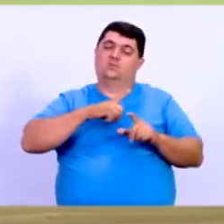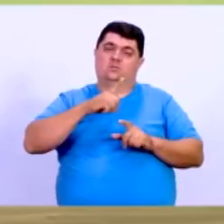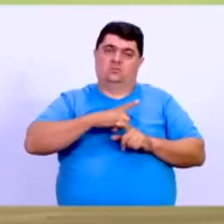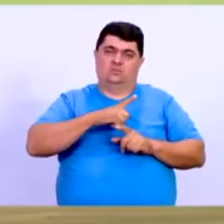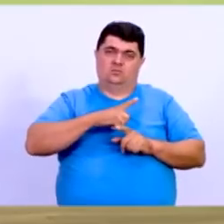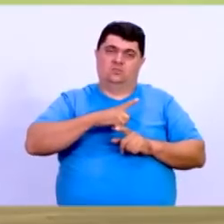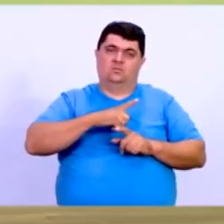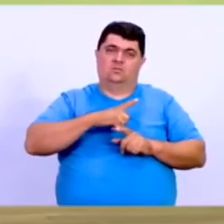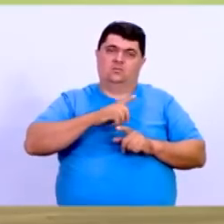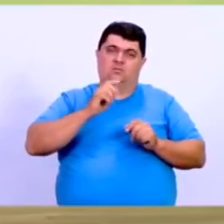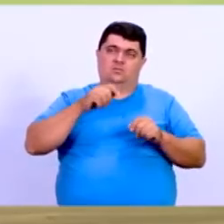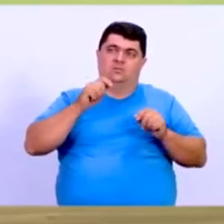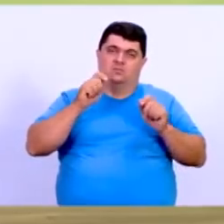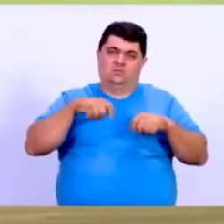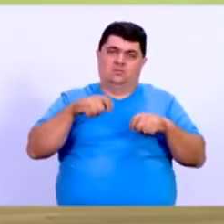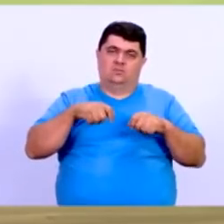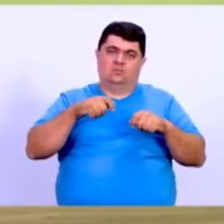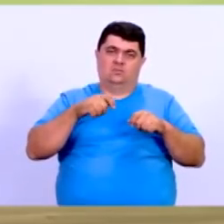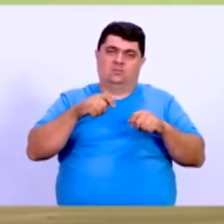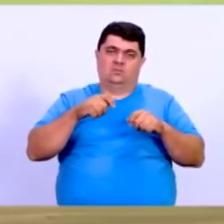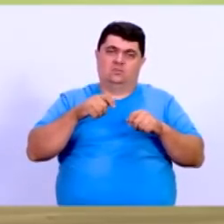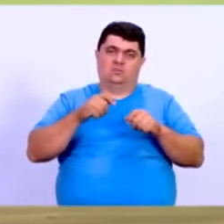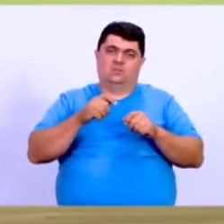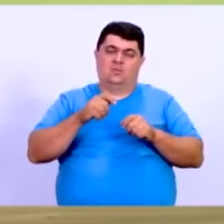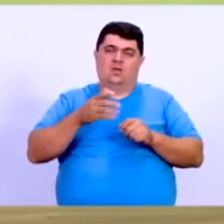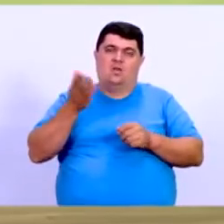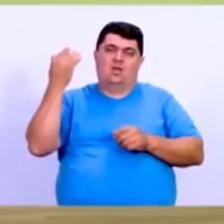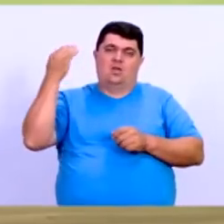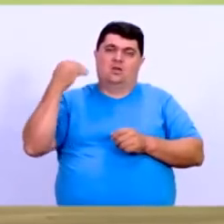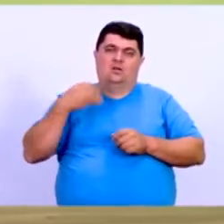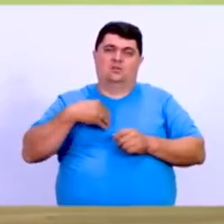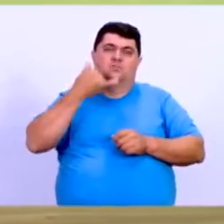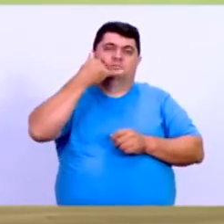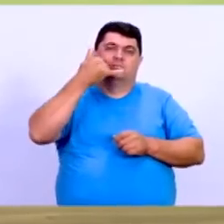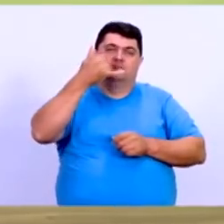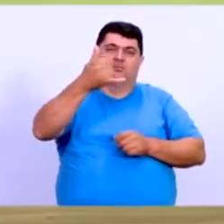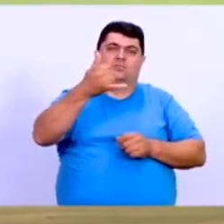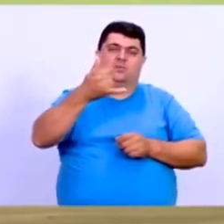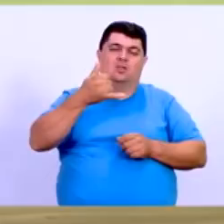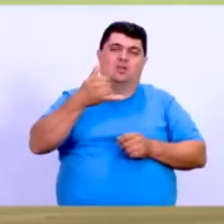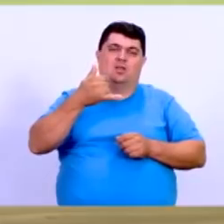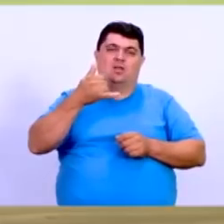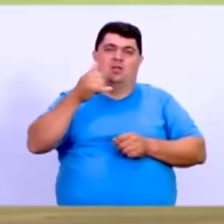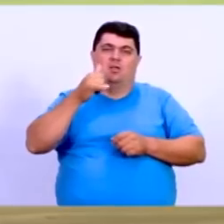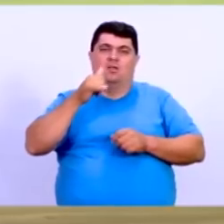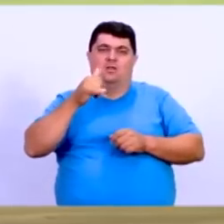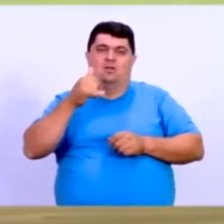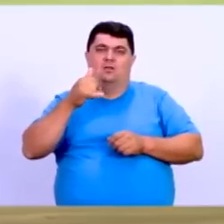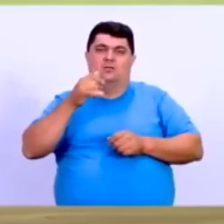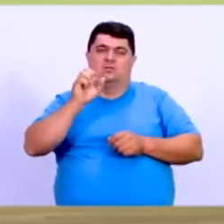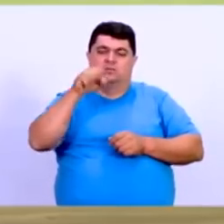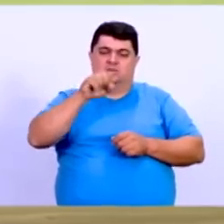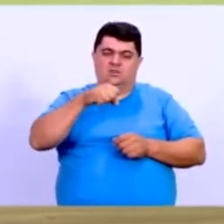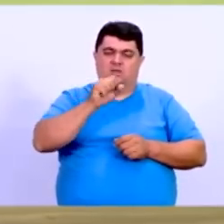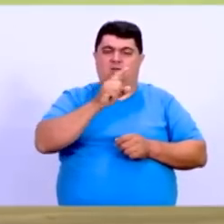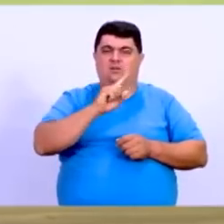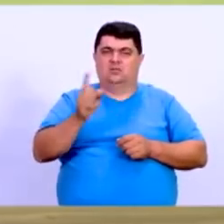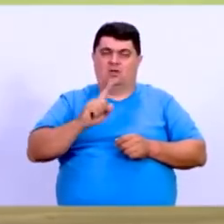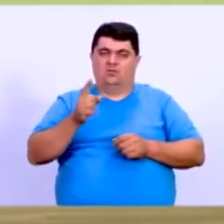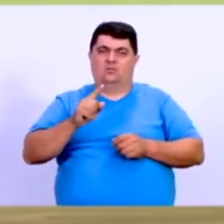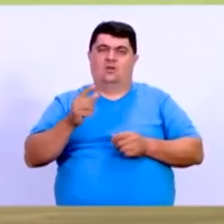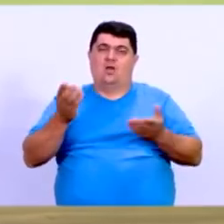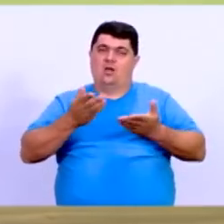consegue, em tempo real, participar. Antigamente, ligue já, tinha um programa na TV que você ligava para participar, vote sim, vote não, eu